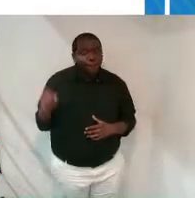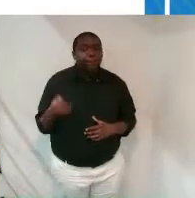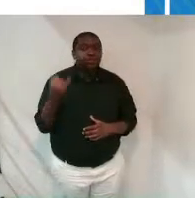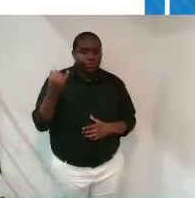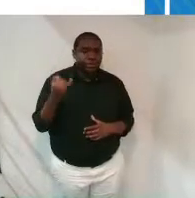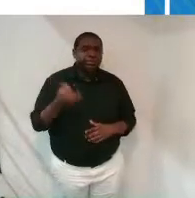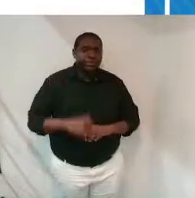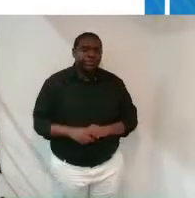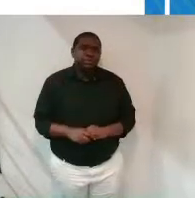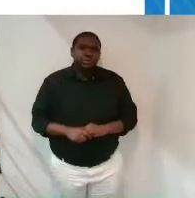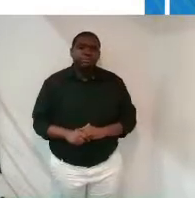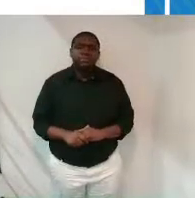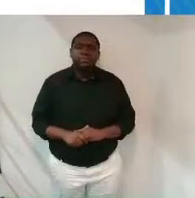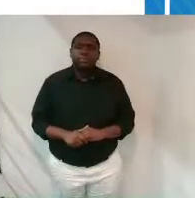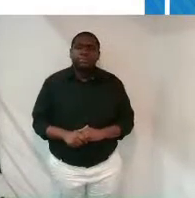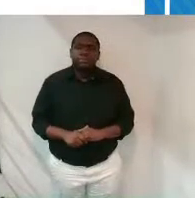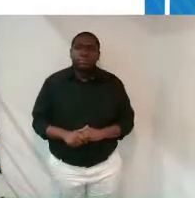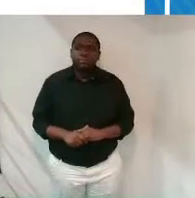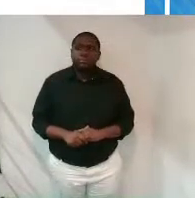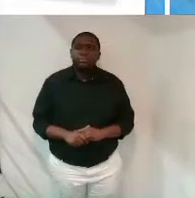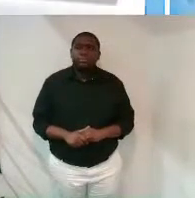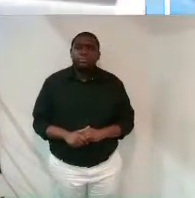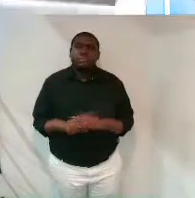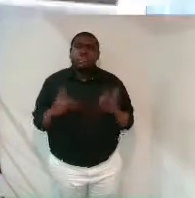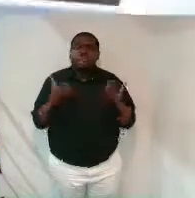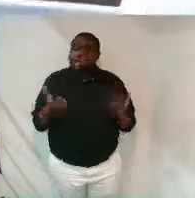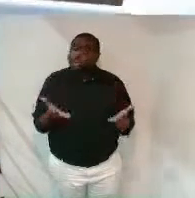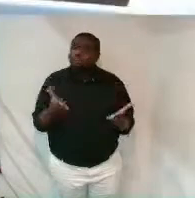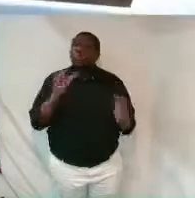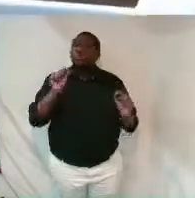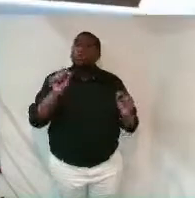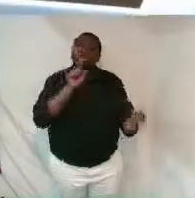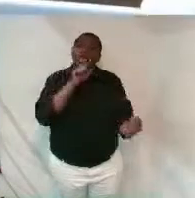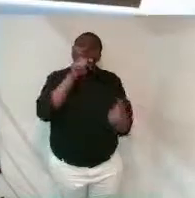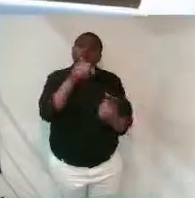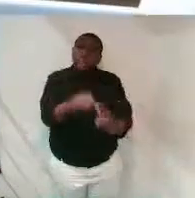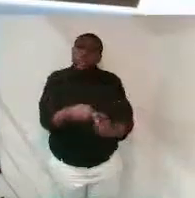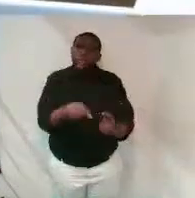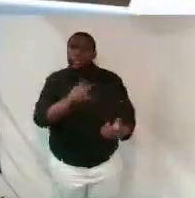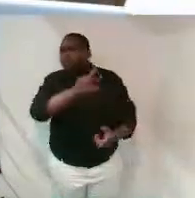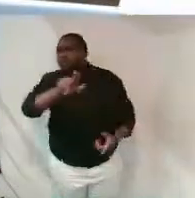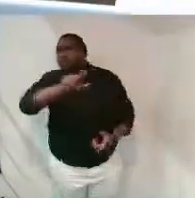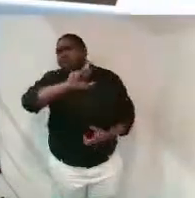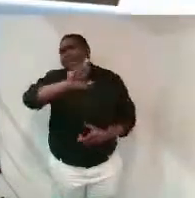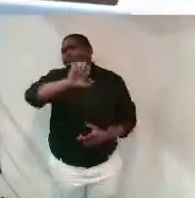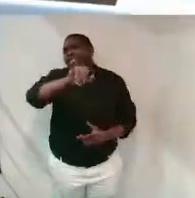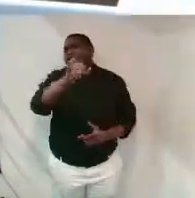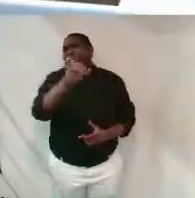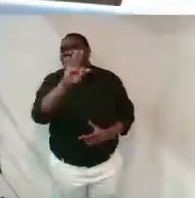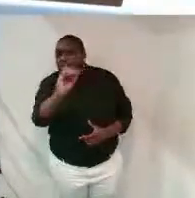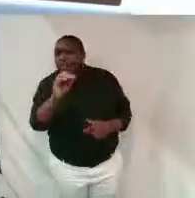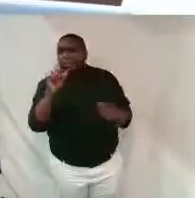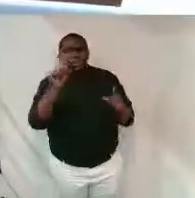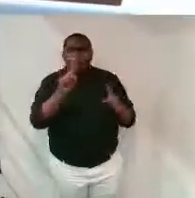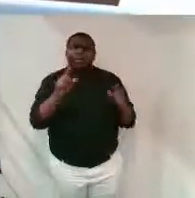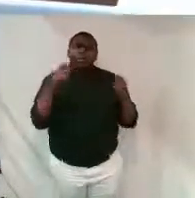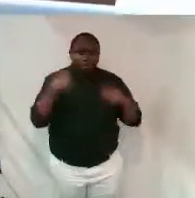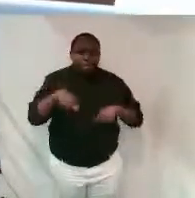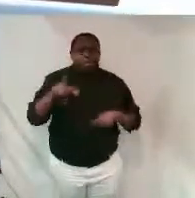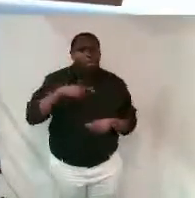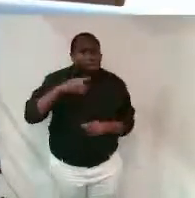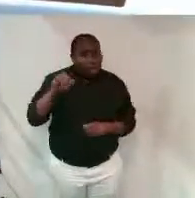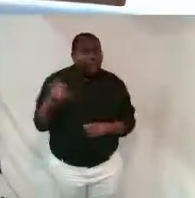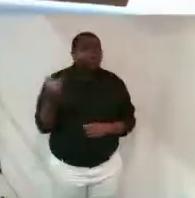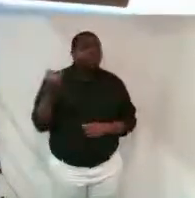matéria orgânica. Né? Já que isso, tudo com o intuito de quê? Não é rejeito, tem que ter um tipo de aproveitamento.